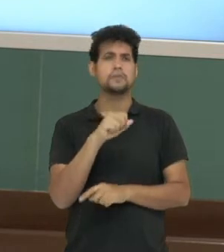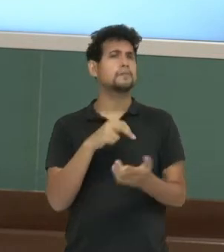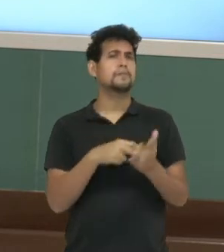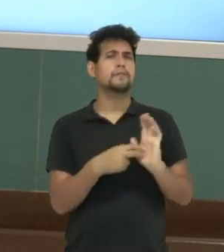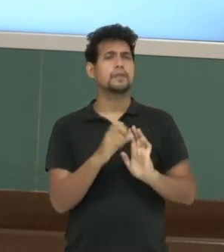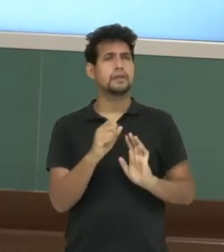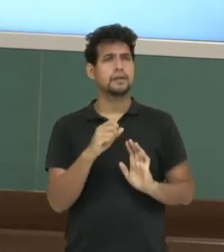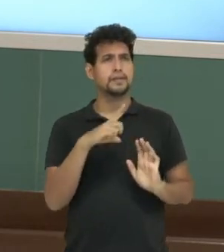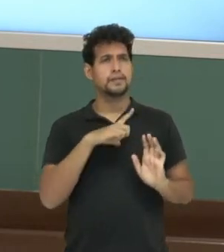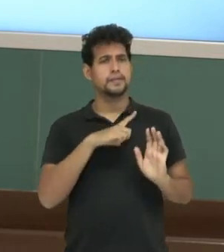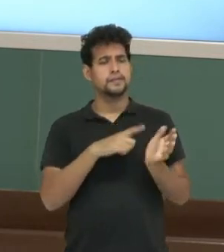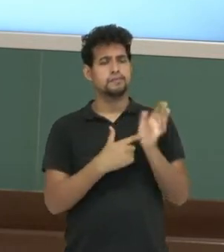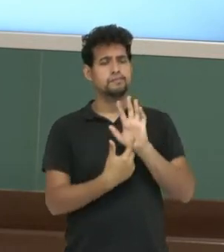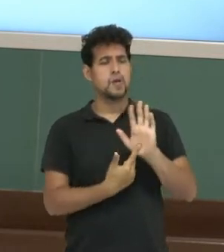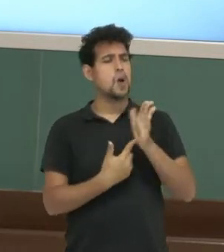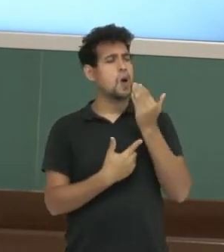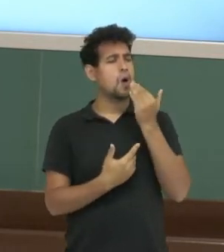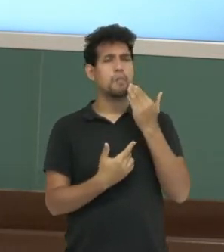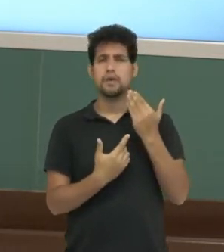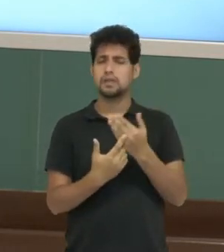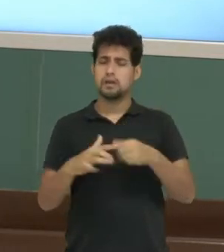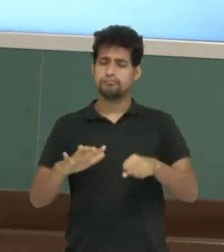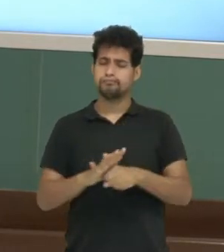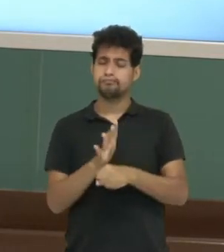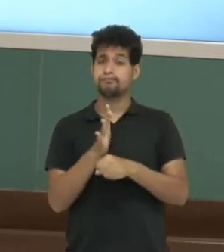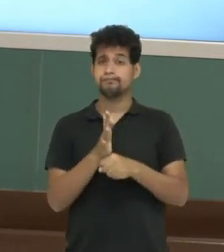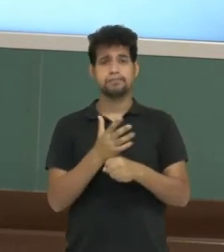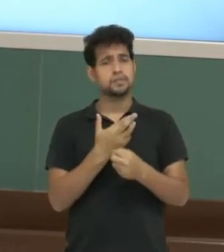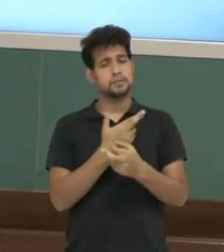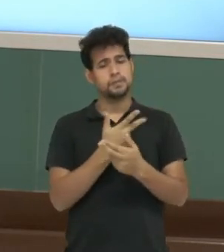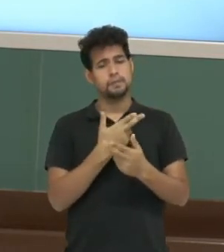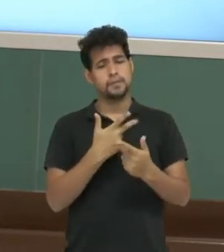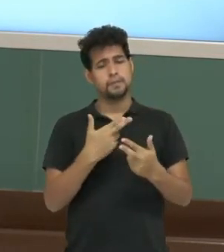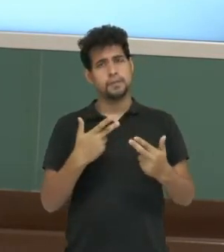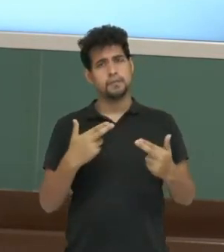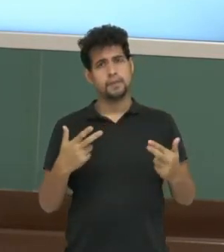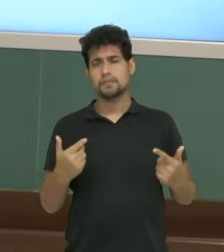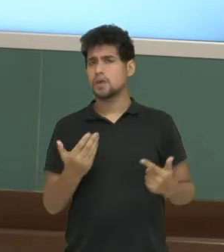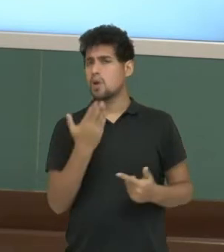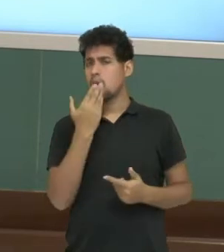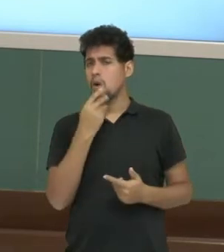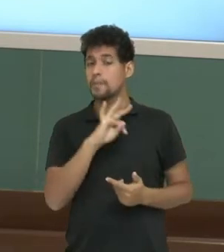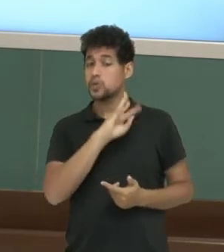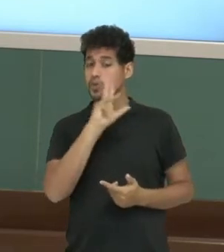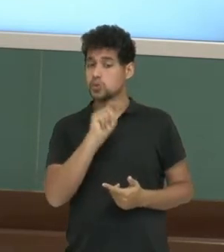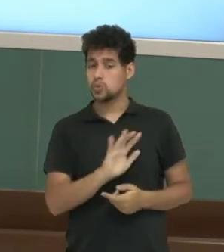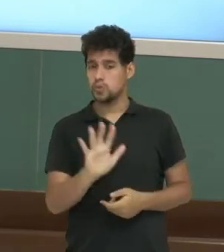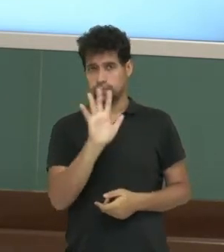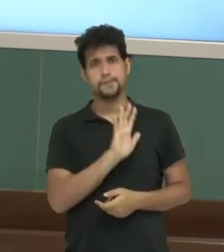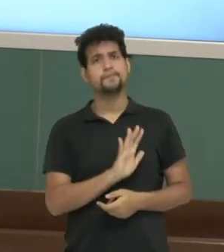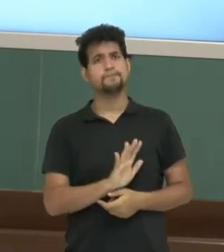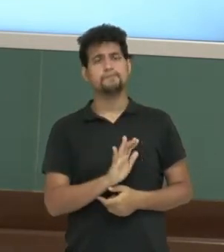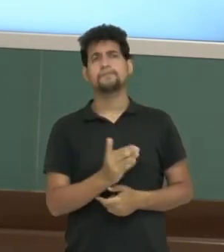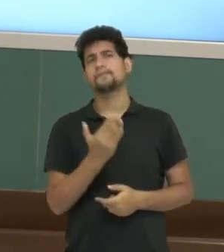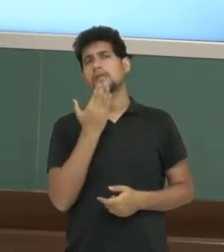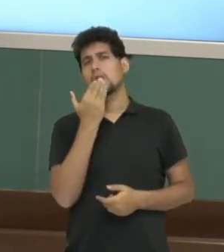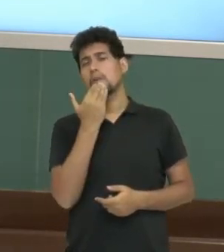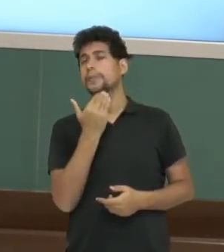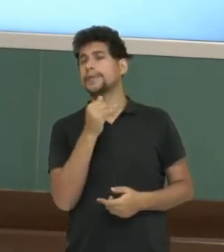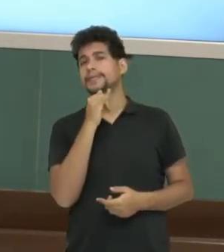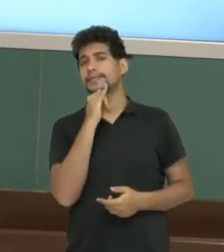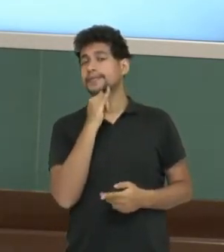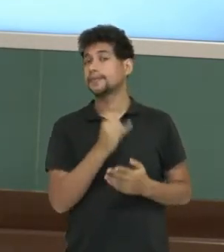que apresentam um tipo de alimentação bastante variada. São aqueles que comem praticamente de tudo, né? Alimentando-se